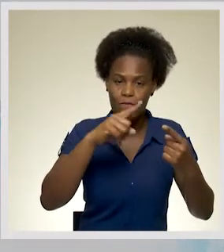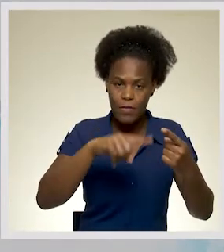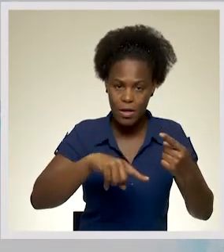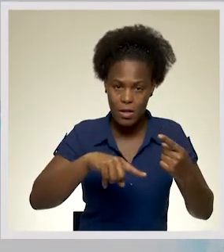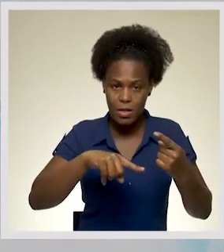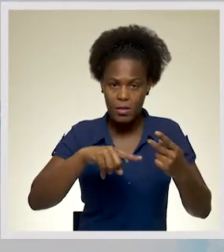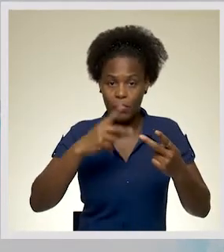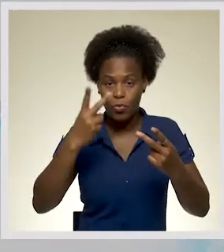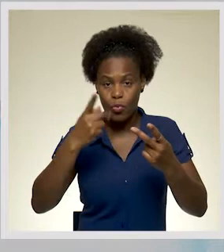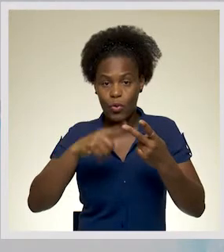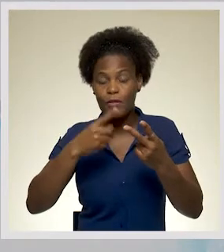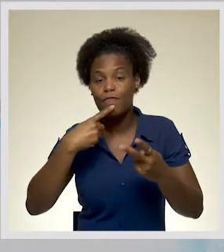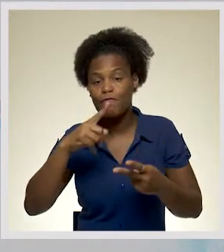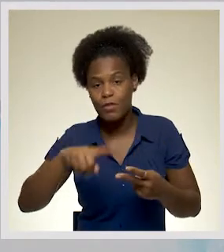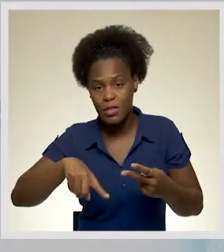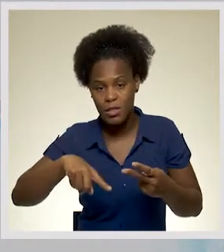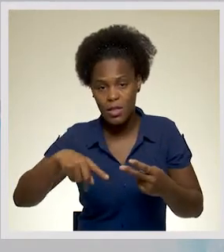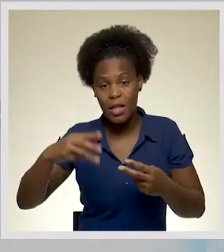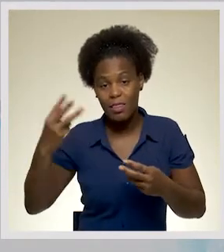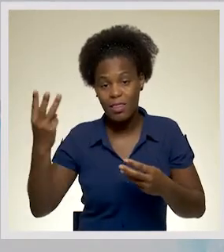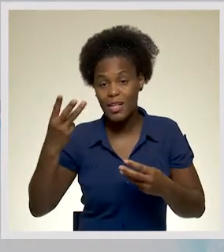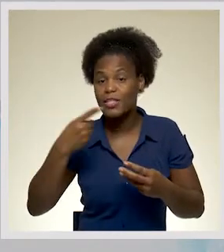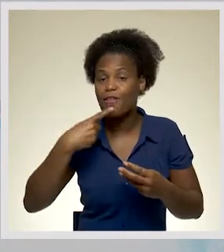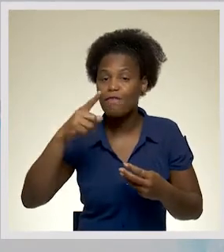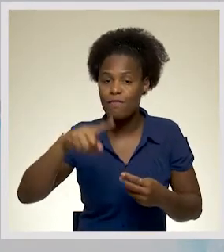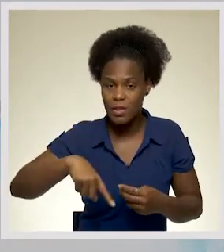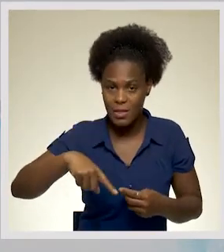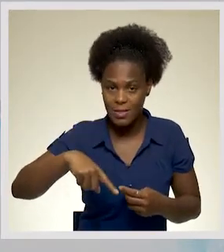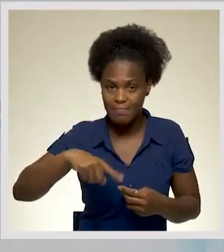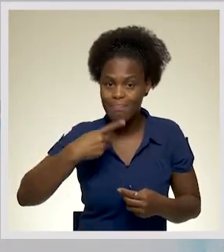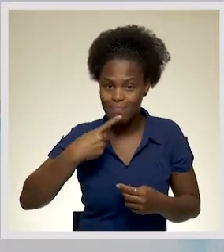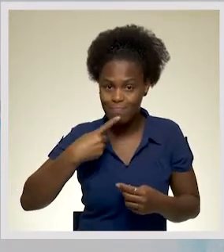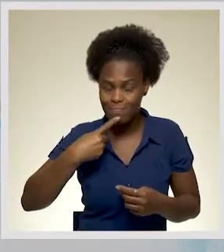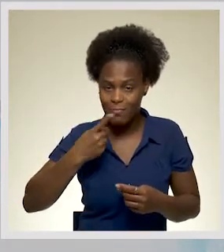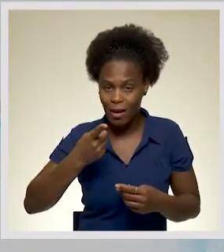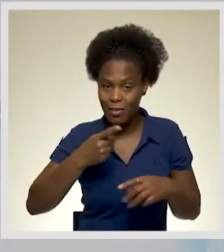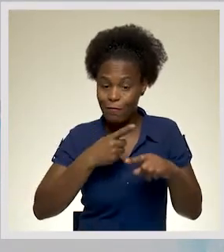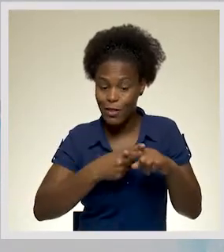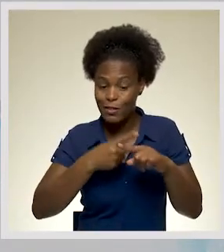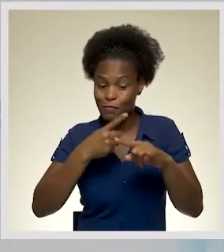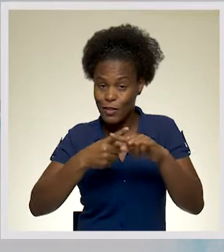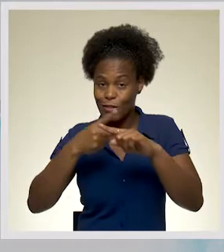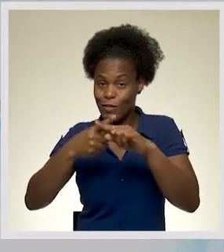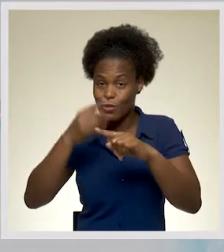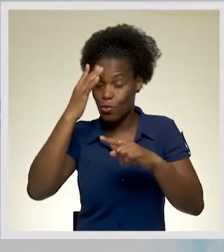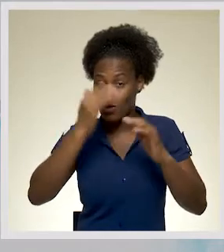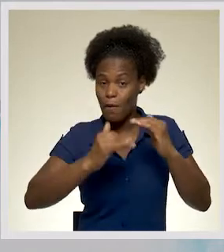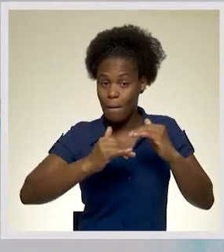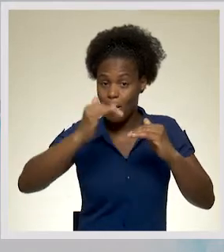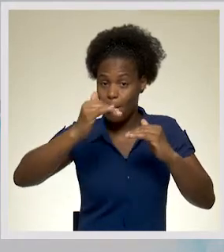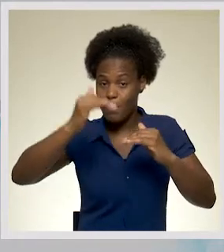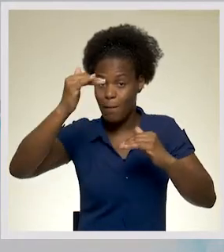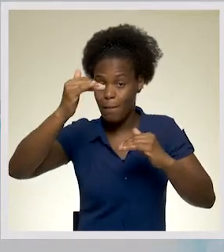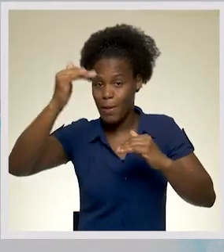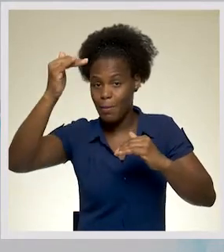2 vezes e 3 vezes. Reparem que há uma subida proporcional, vai aumentando a